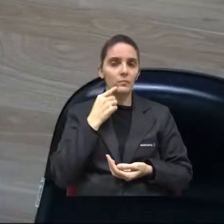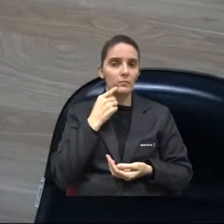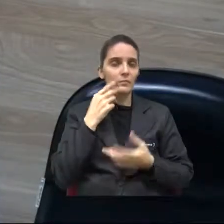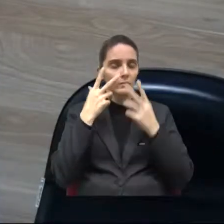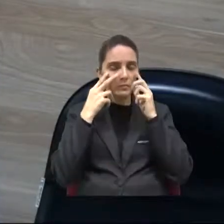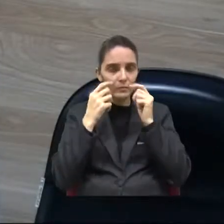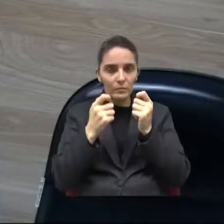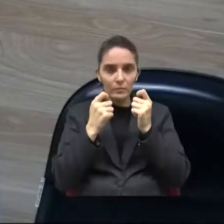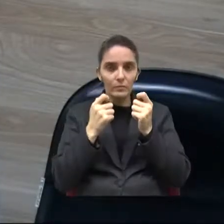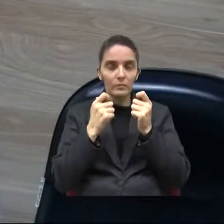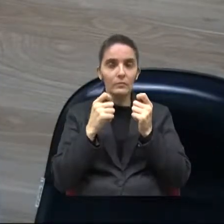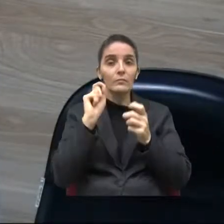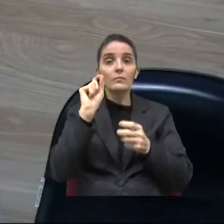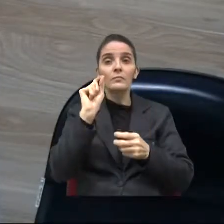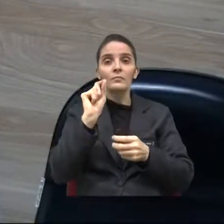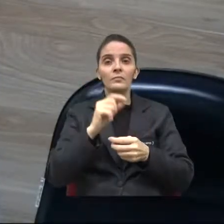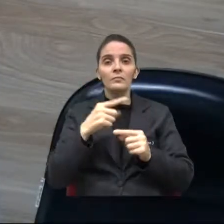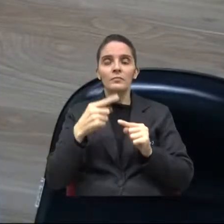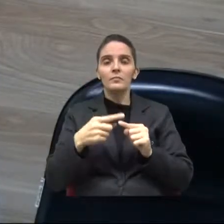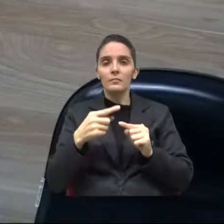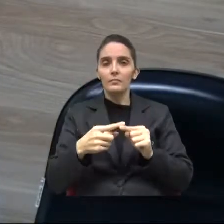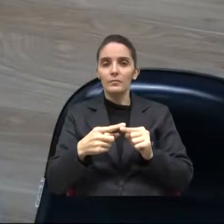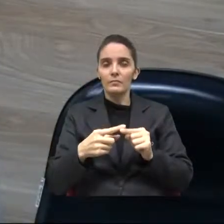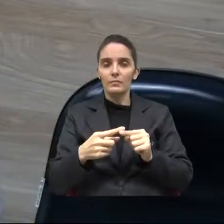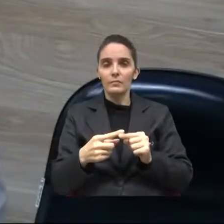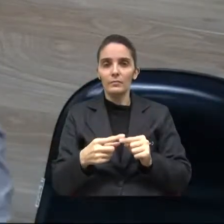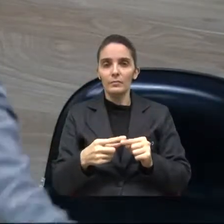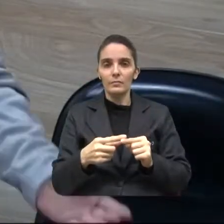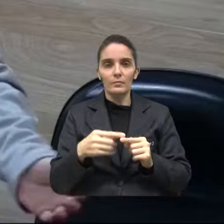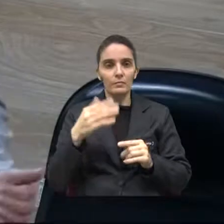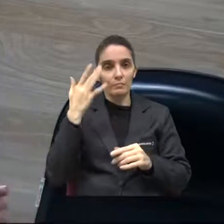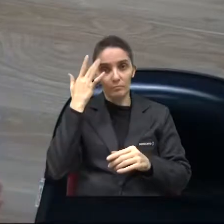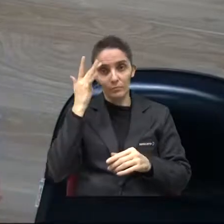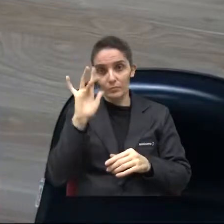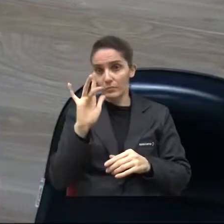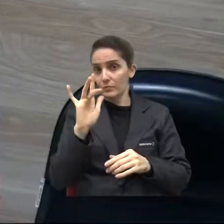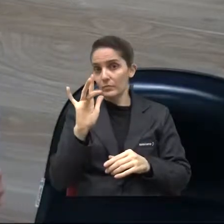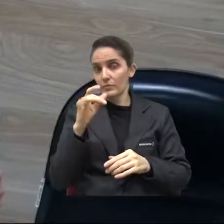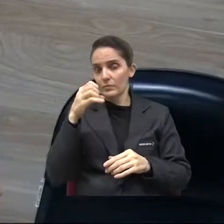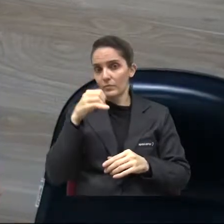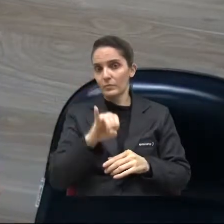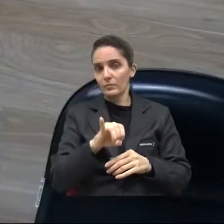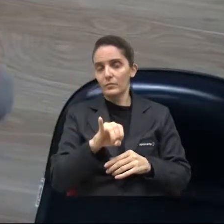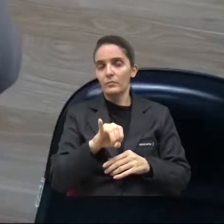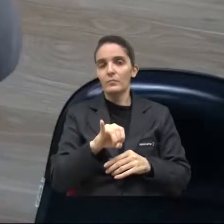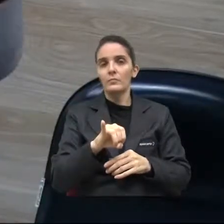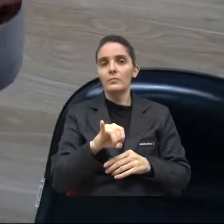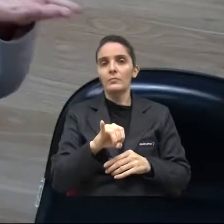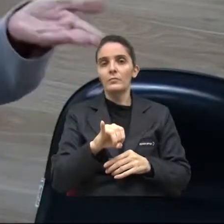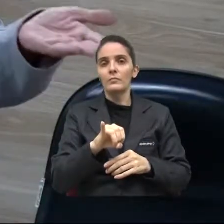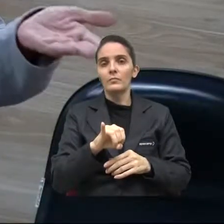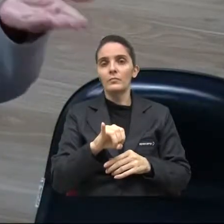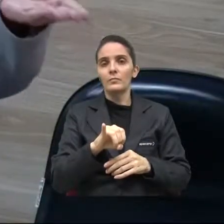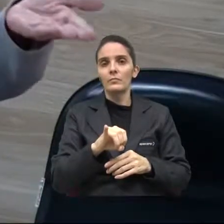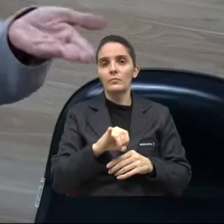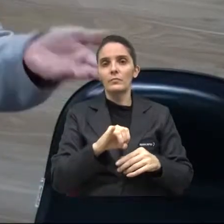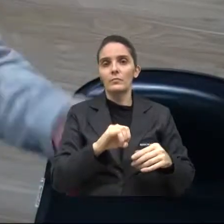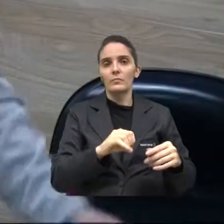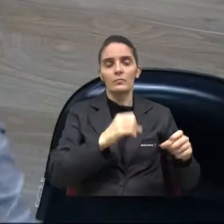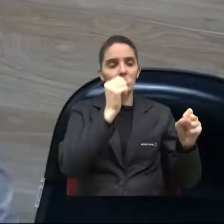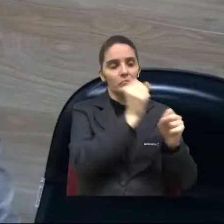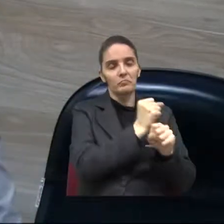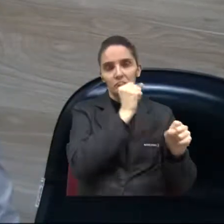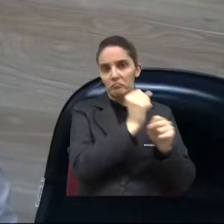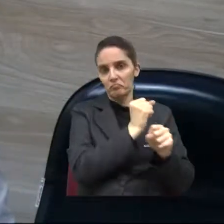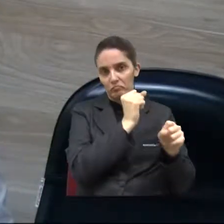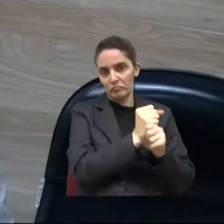atento, porque muitas vezes não sabemos, por exemplo, se eu ganho a fiação de uma reforma do Lemão e